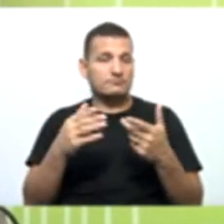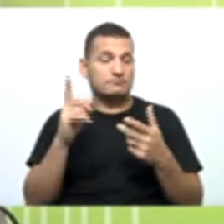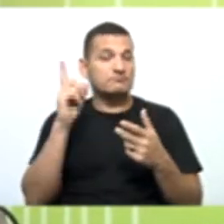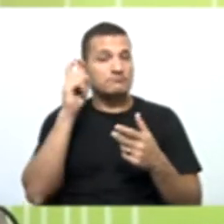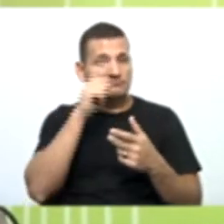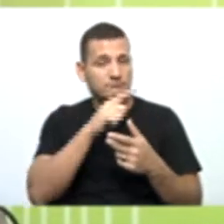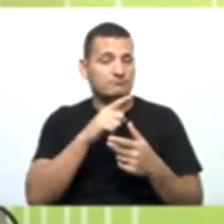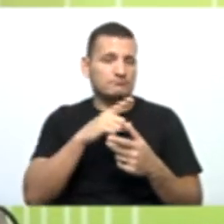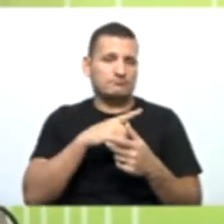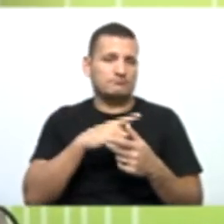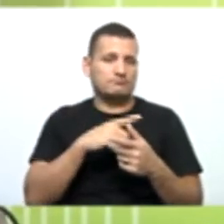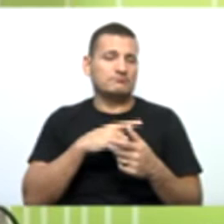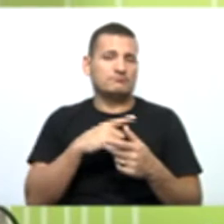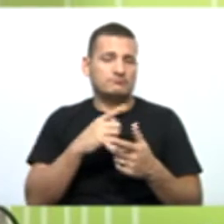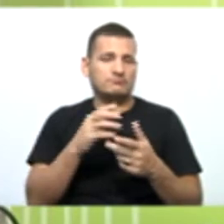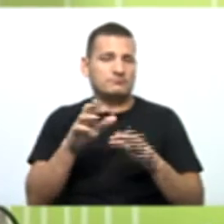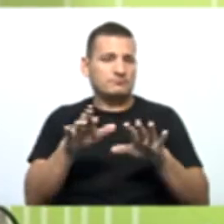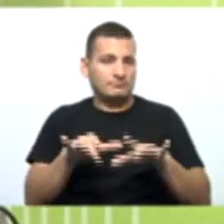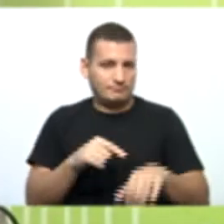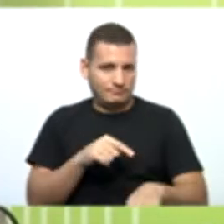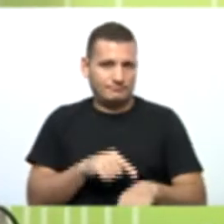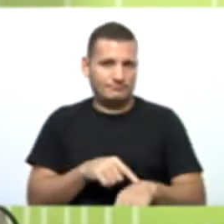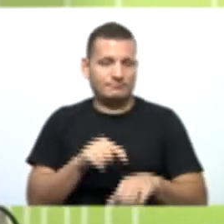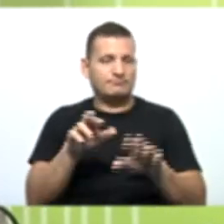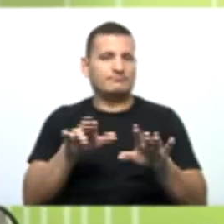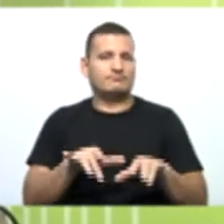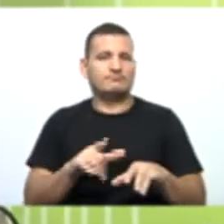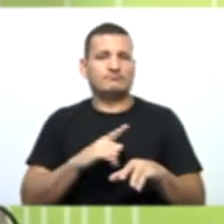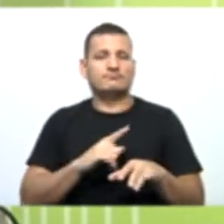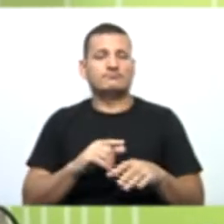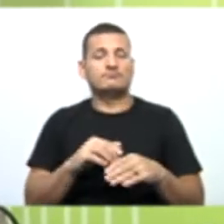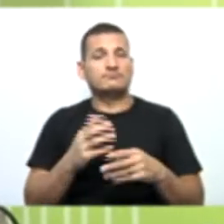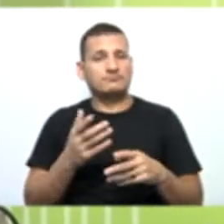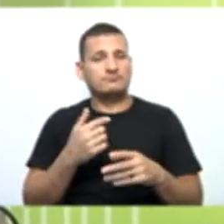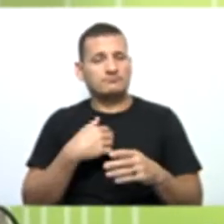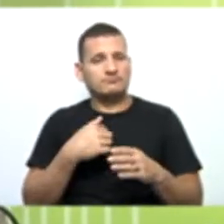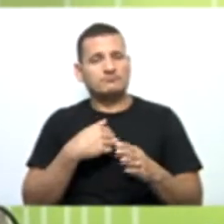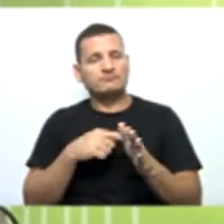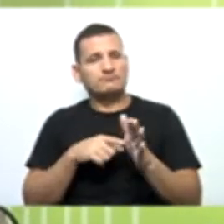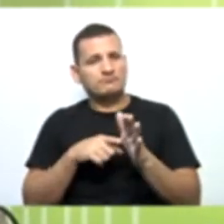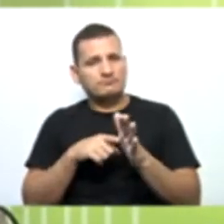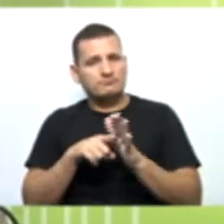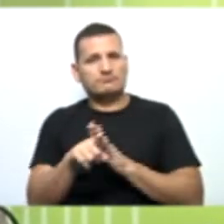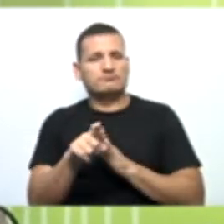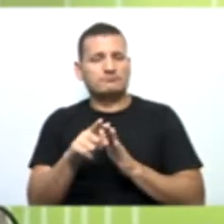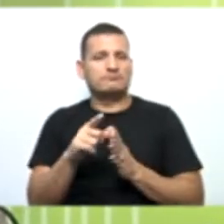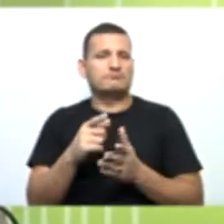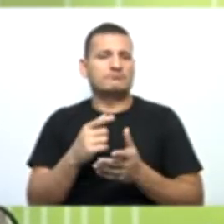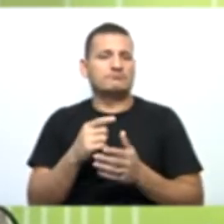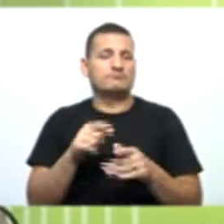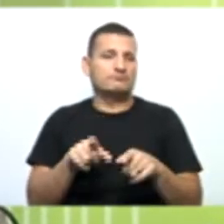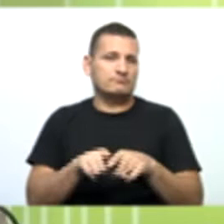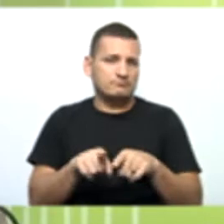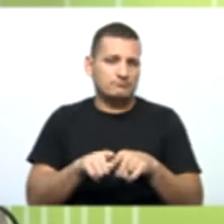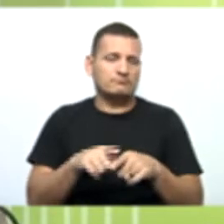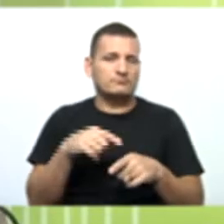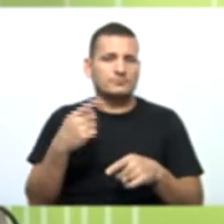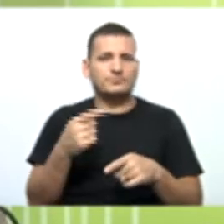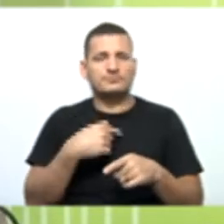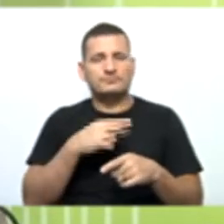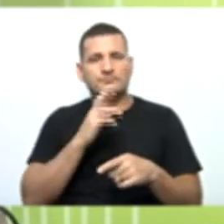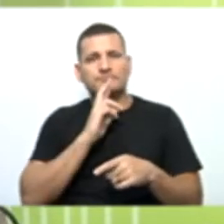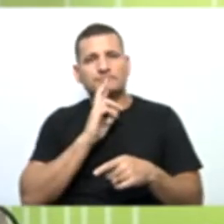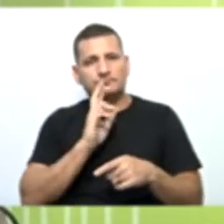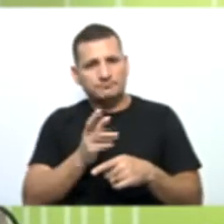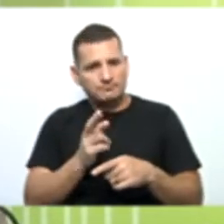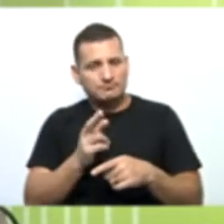dele desenvolver. Então, assim, essa pergunta que eu faço, e eu vou responder ela no decorrer da nossa aula, mas